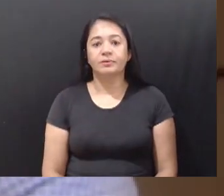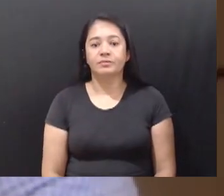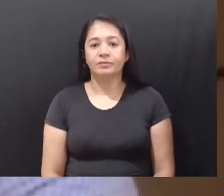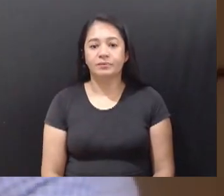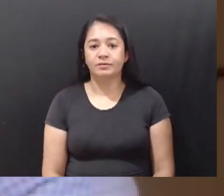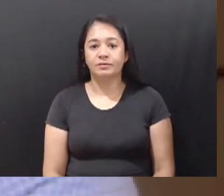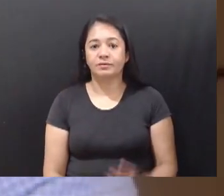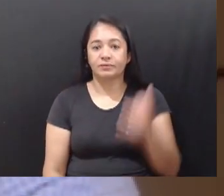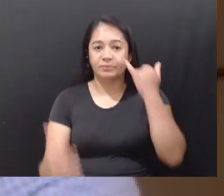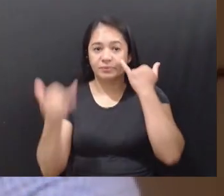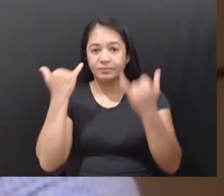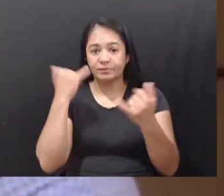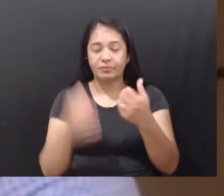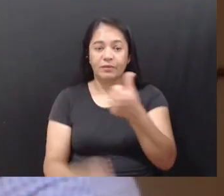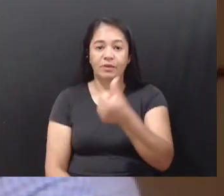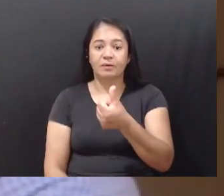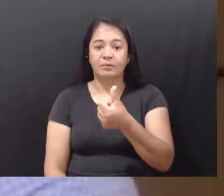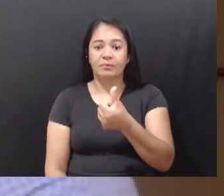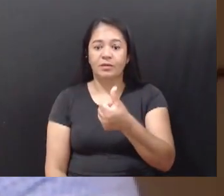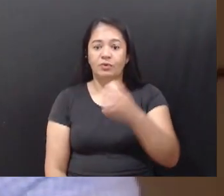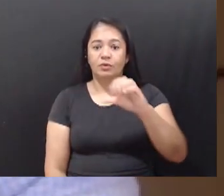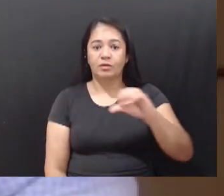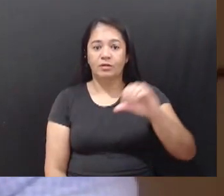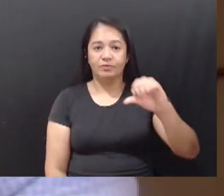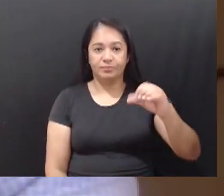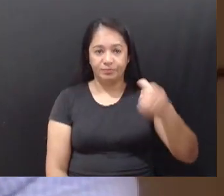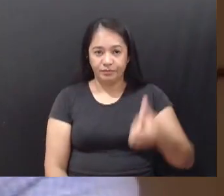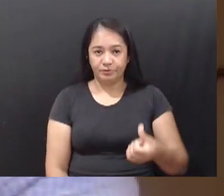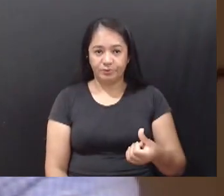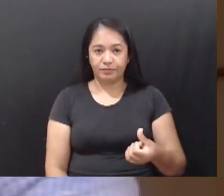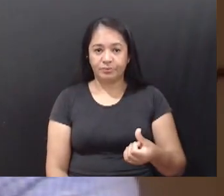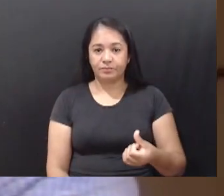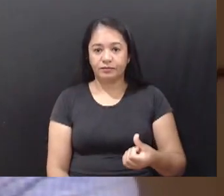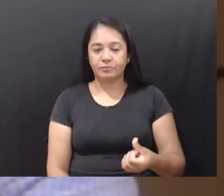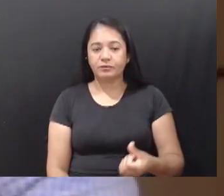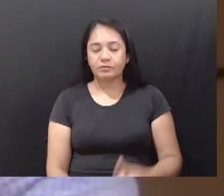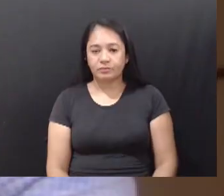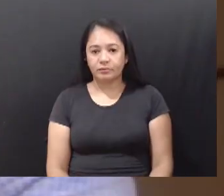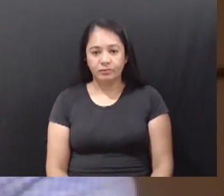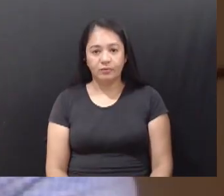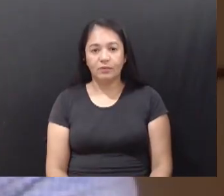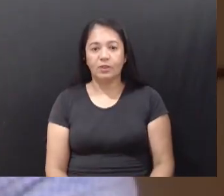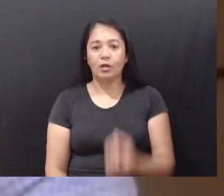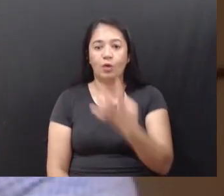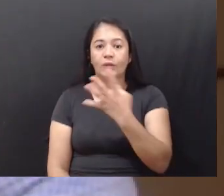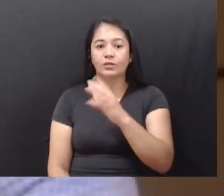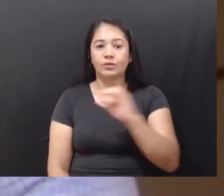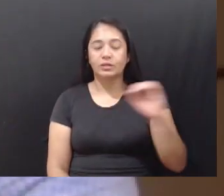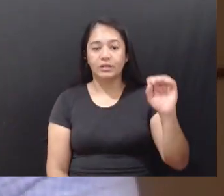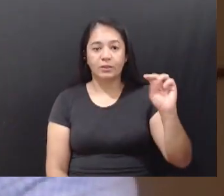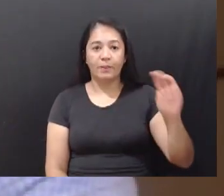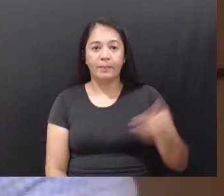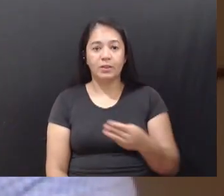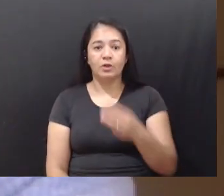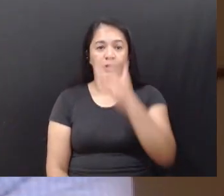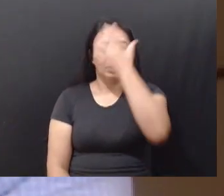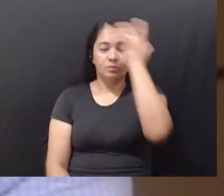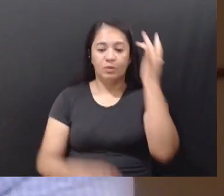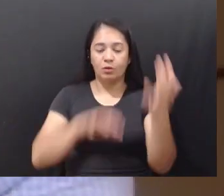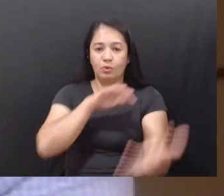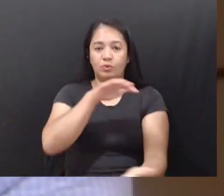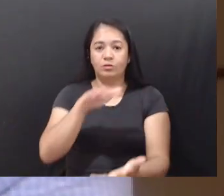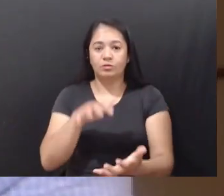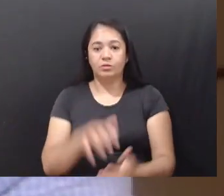mundo. Como você mesmo falou, Cassiane, esses são dados de 1996, né?